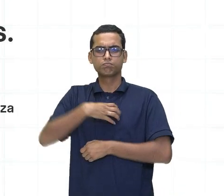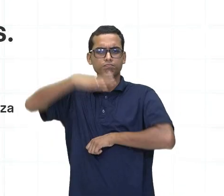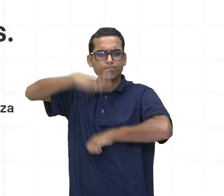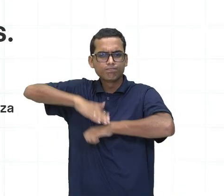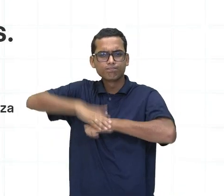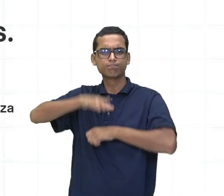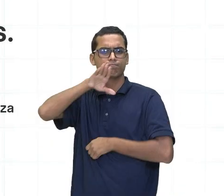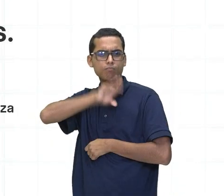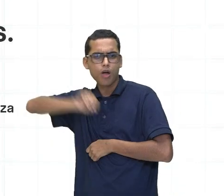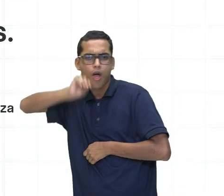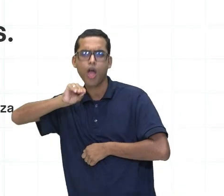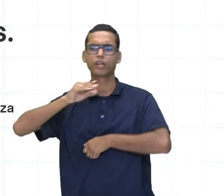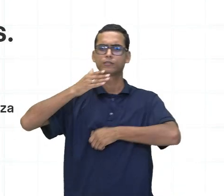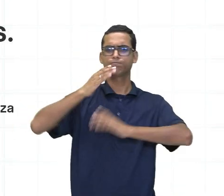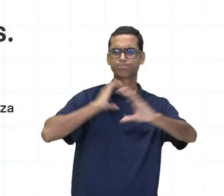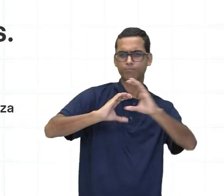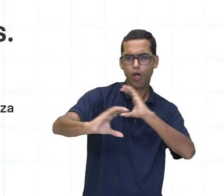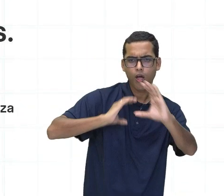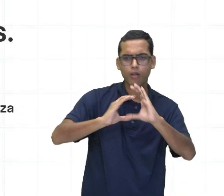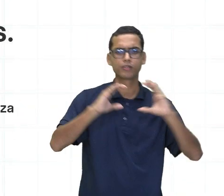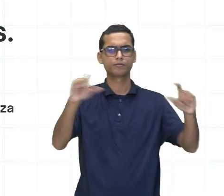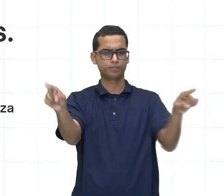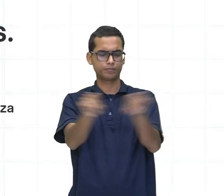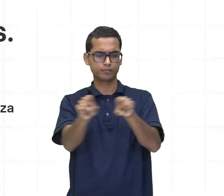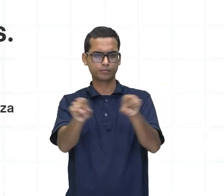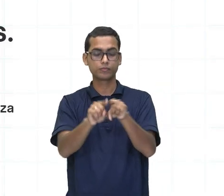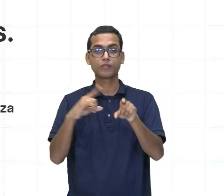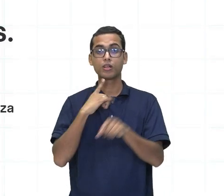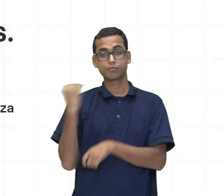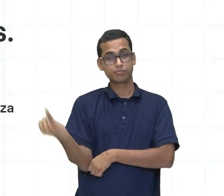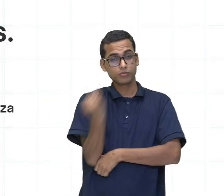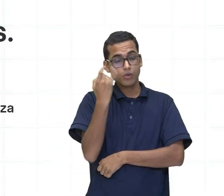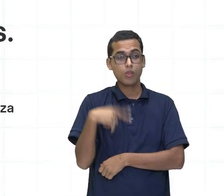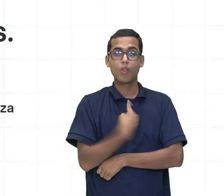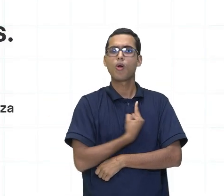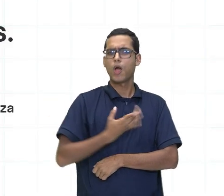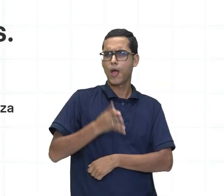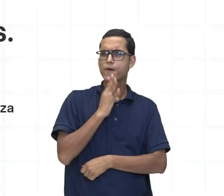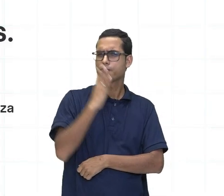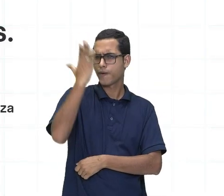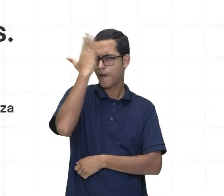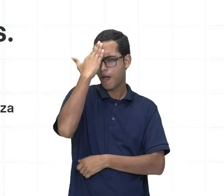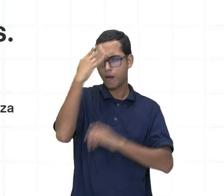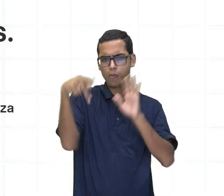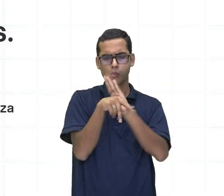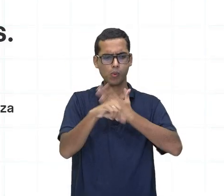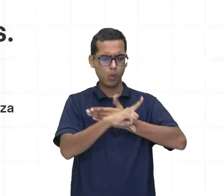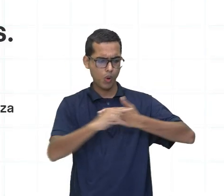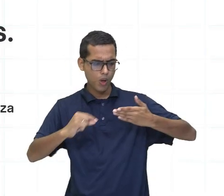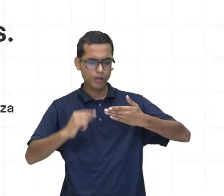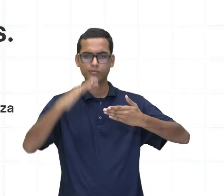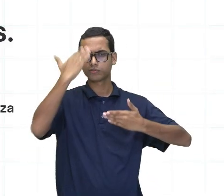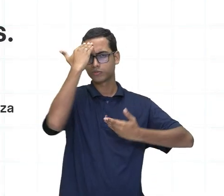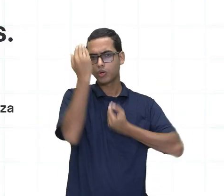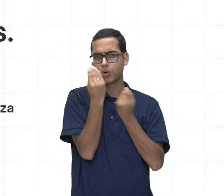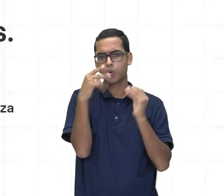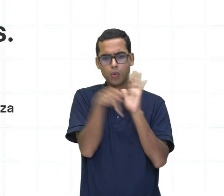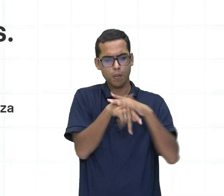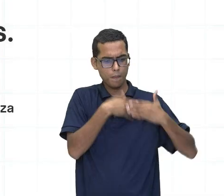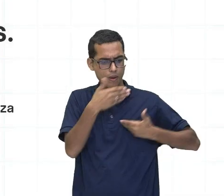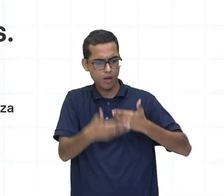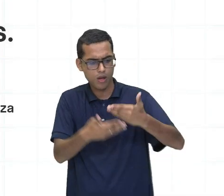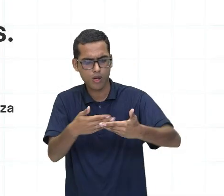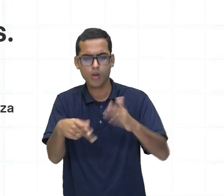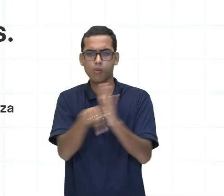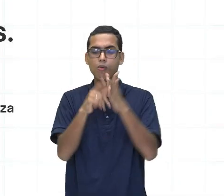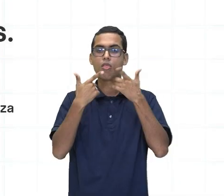narrativas, né? Para as suas obras. Então, por isso que é importante nós conhecermos o autor para entender também esse processo da linguagem que ele